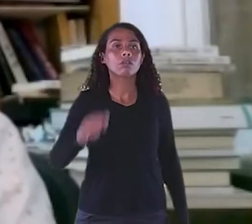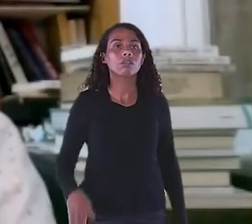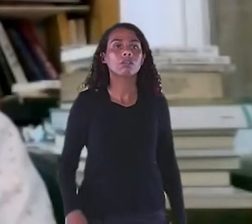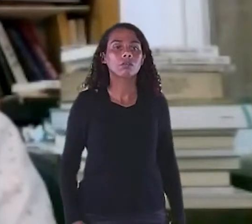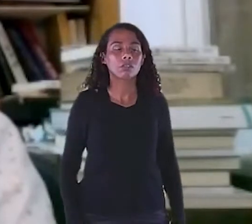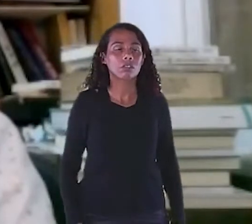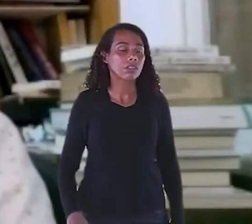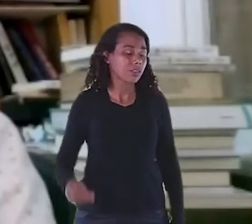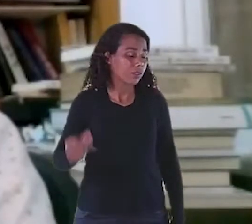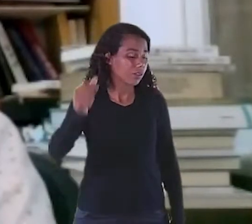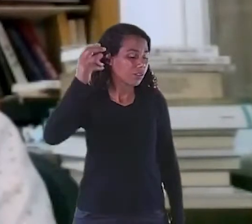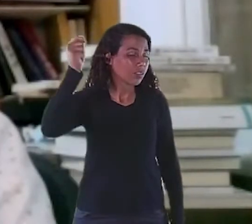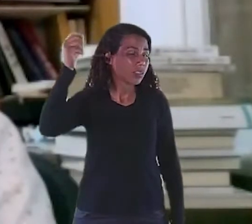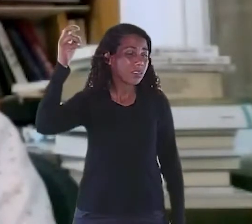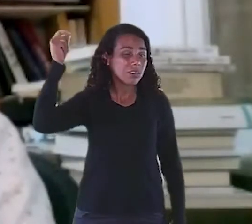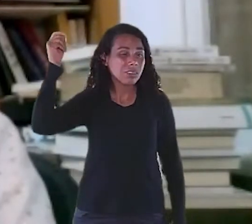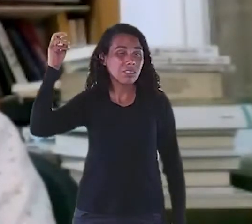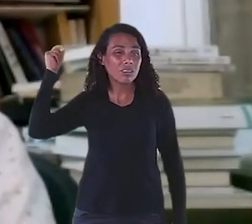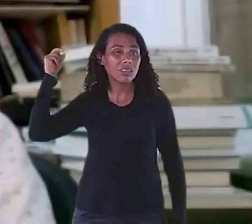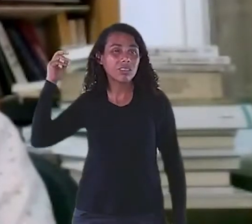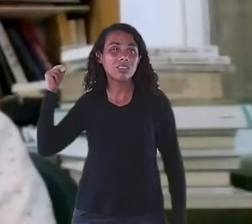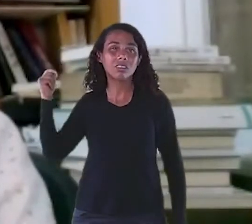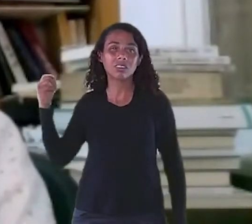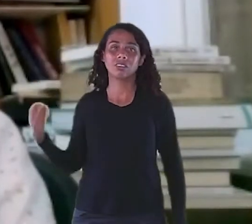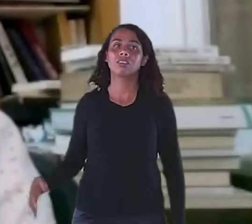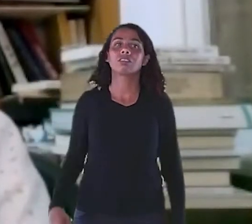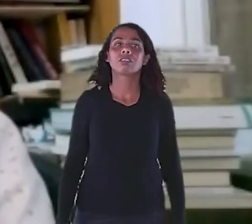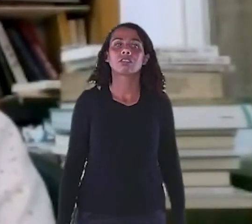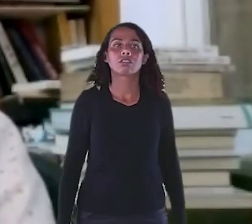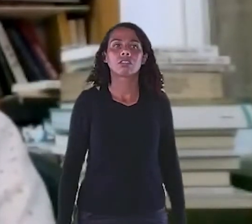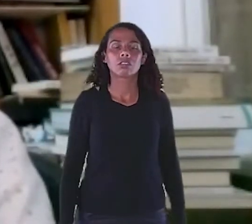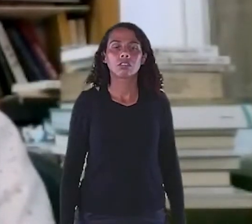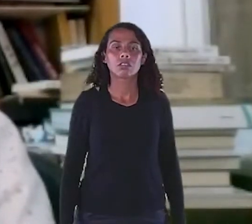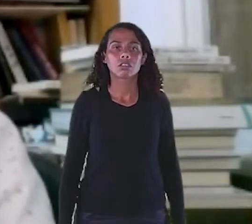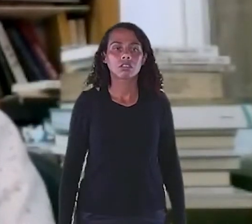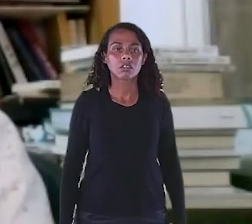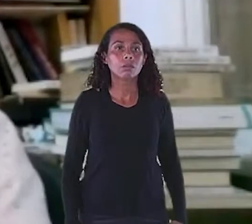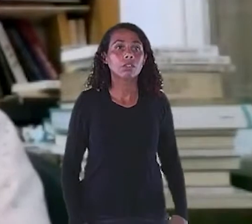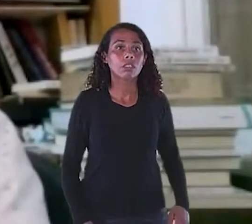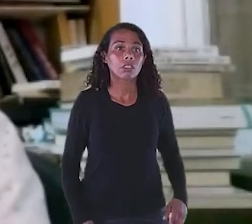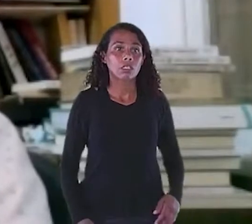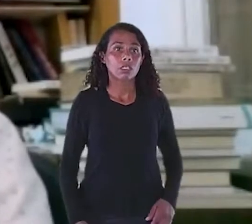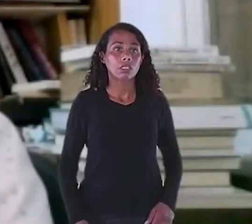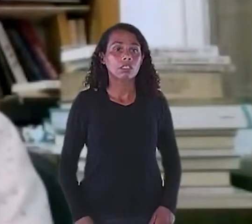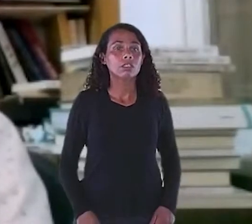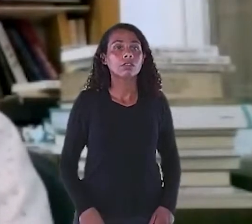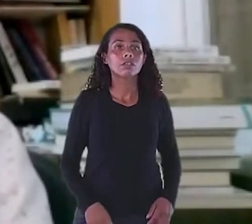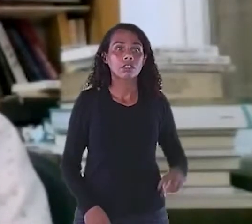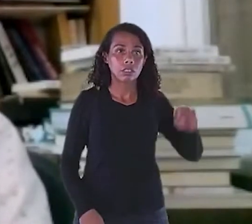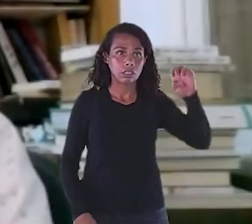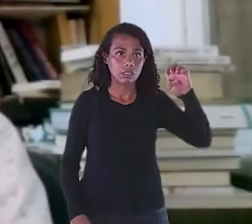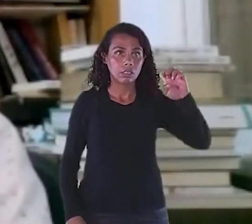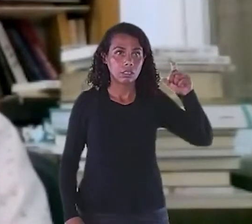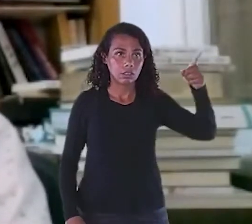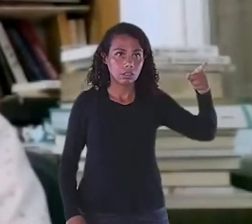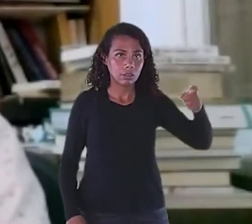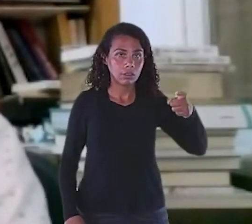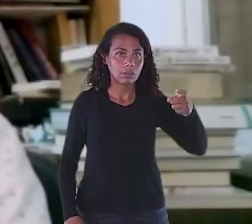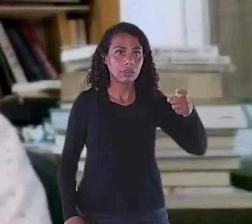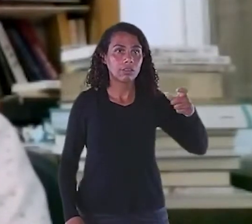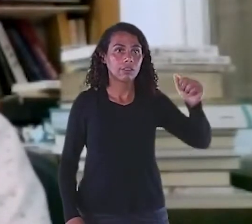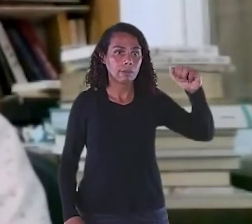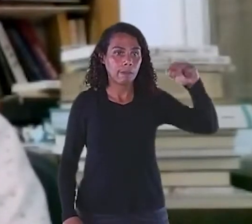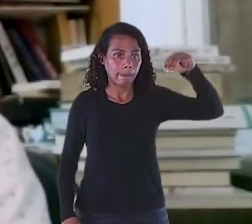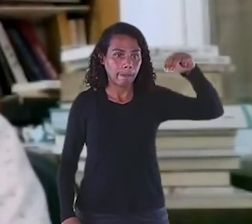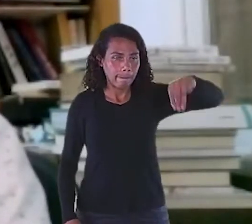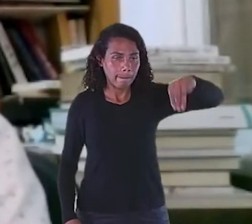antiga e acanhada. E dali saímos para já começar o curso nesse campus